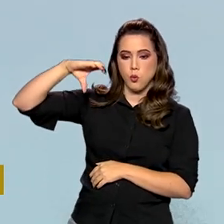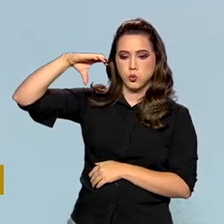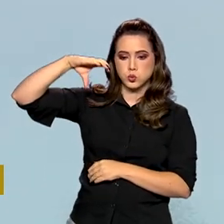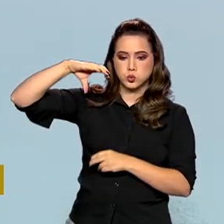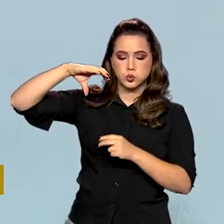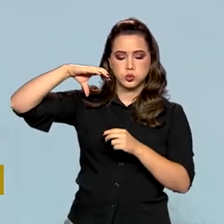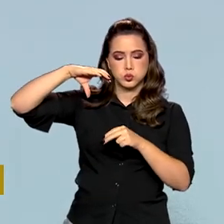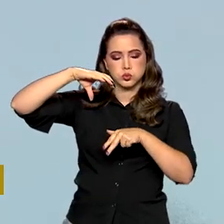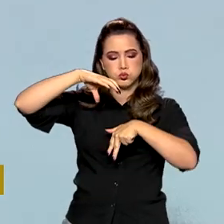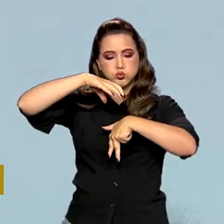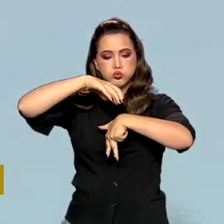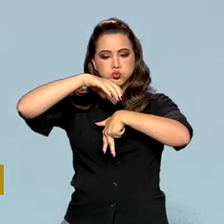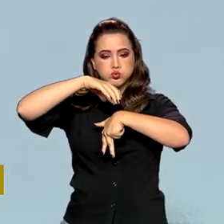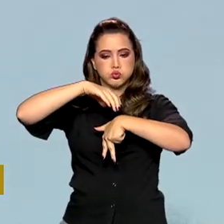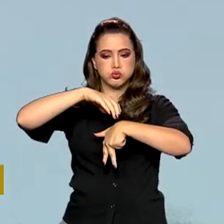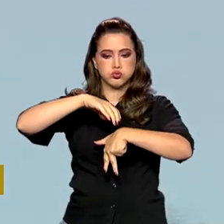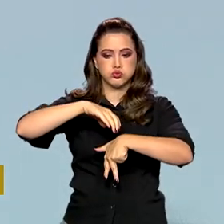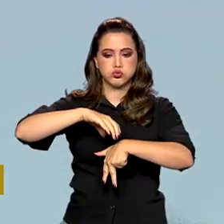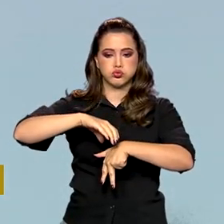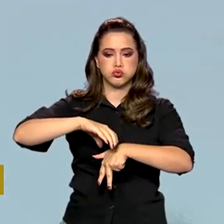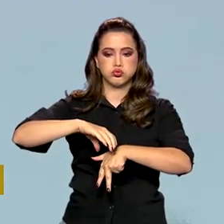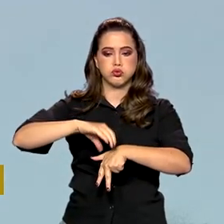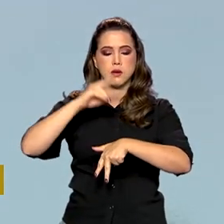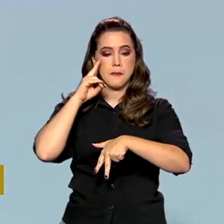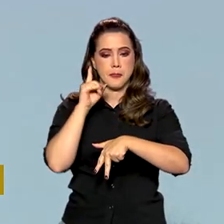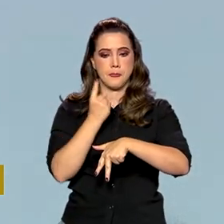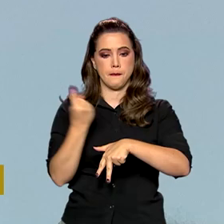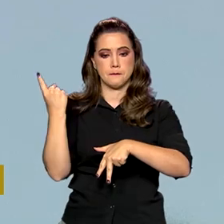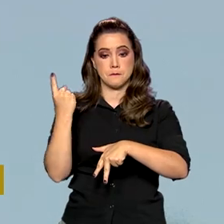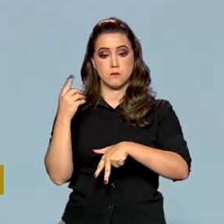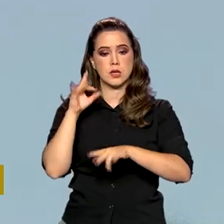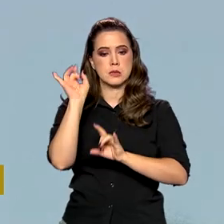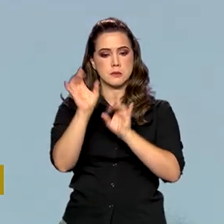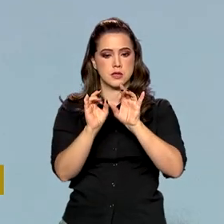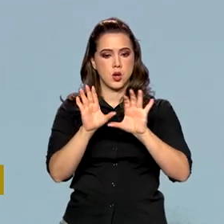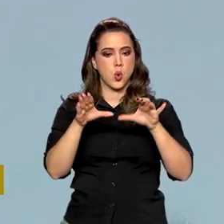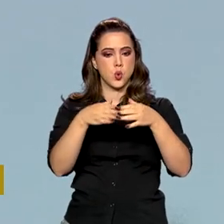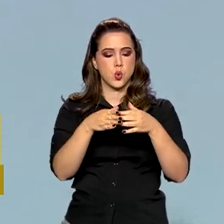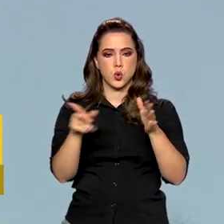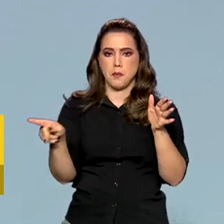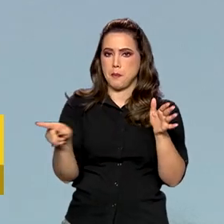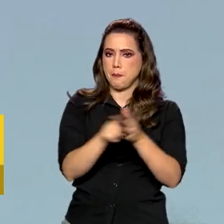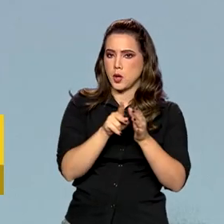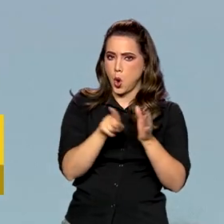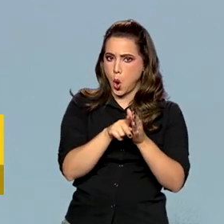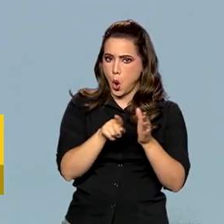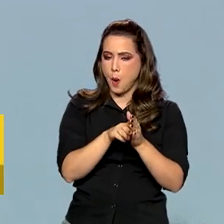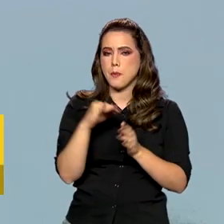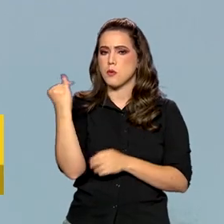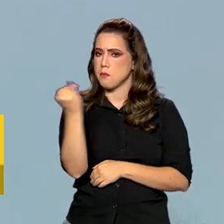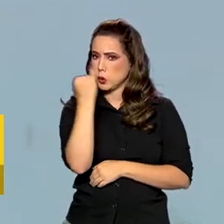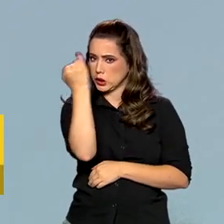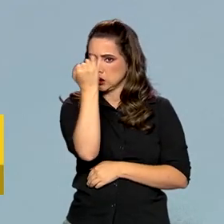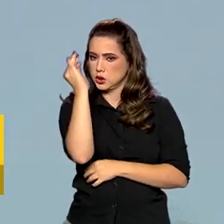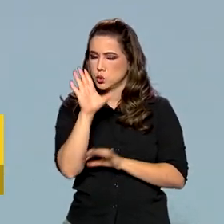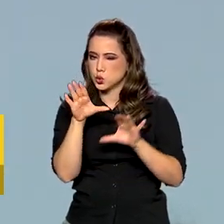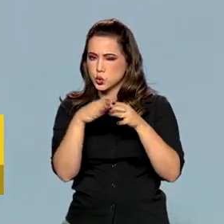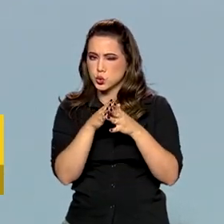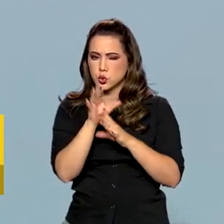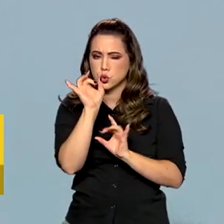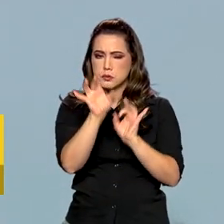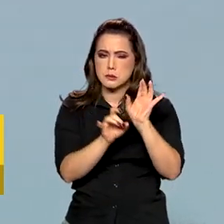tropas especiais. No caso ali, nós temos um DOFESP, parte de uma equipe tática de um destacamento de operações de forças